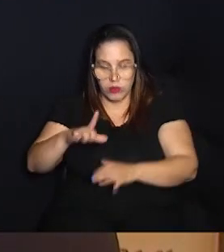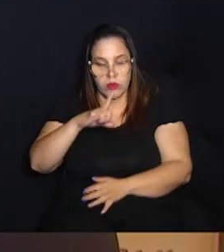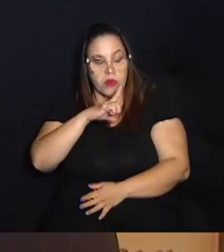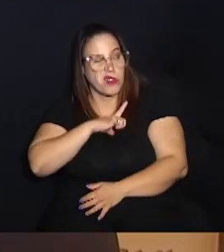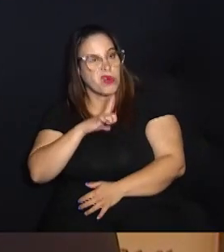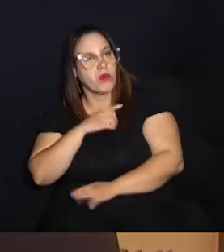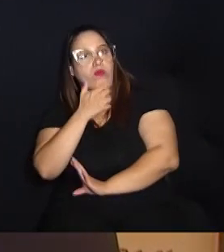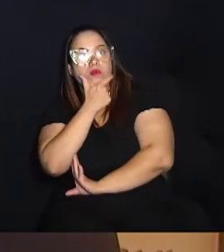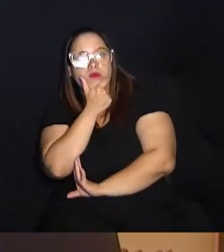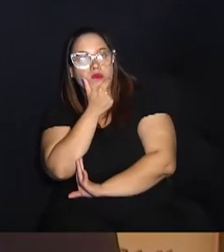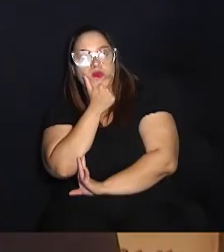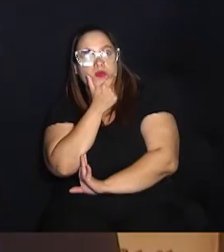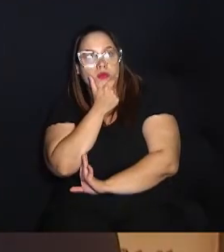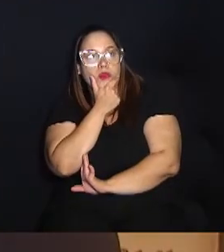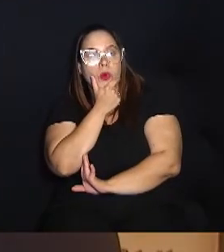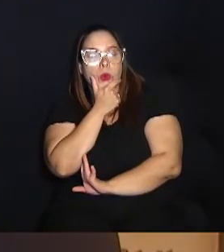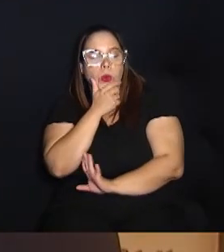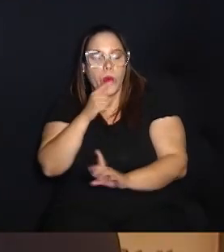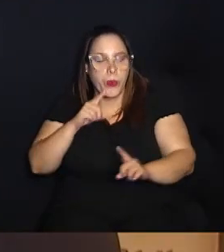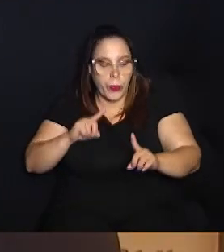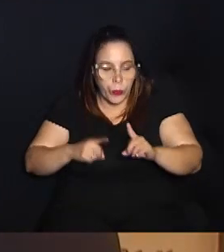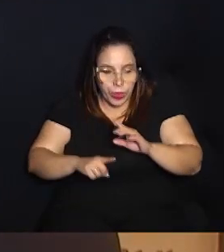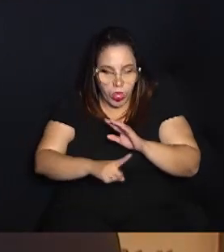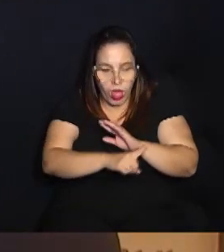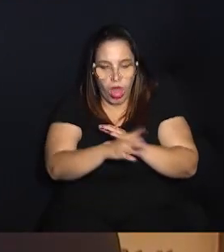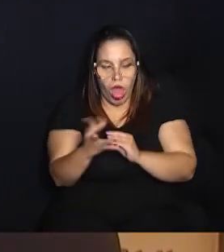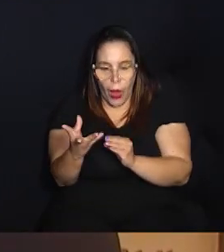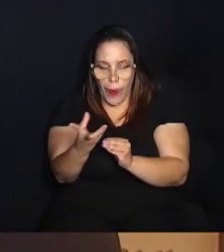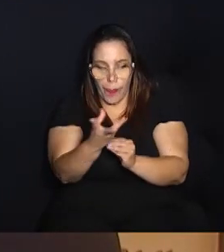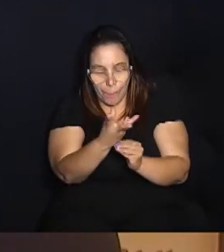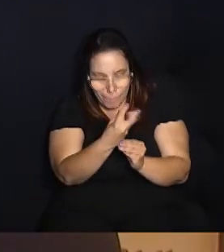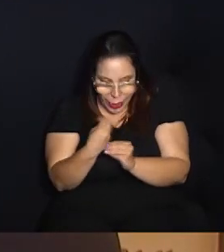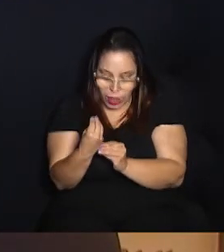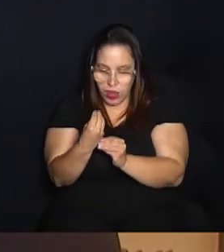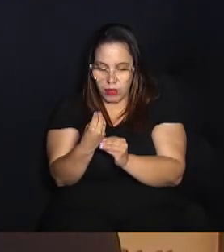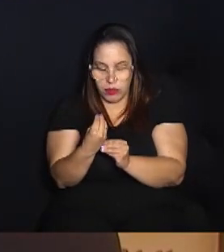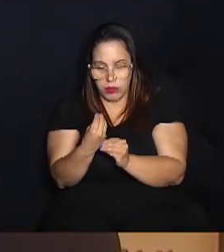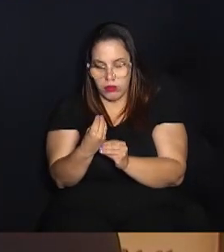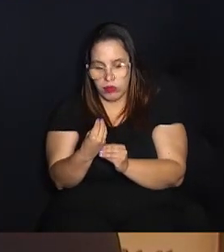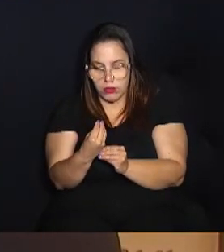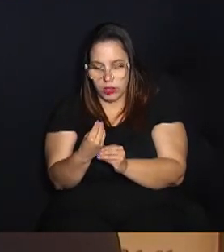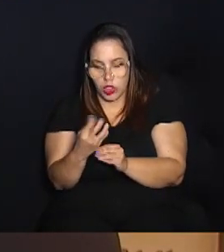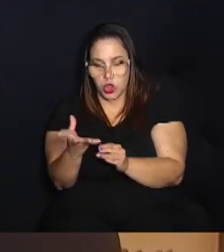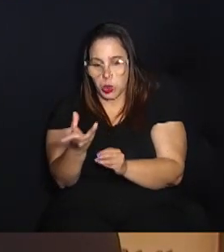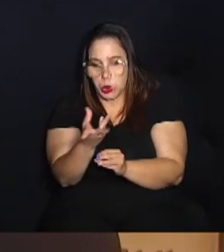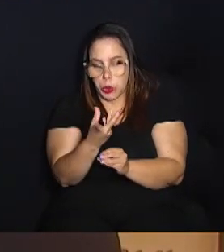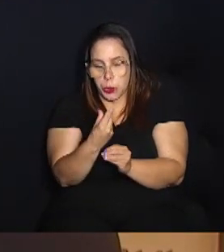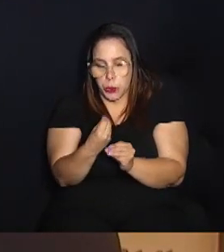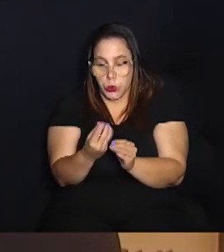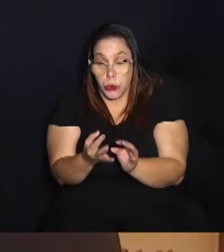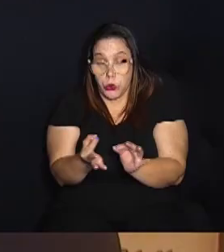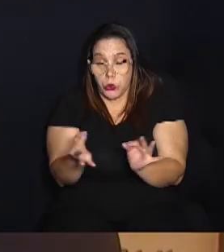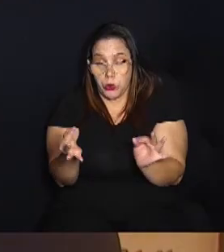uma produção muito profícua de artesanatos, tanto no campo da arte, no